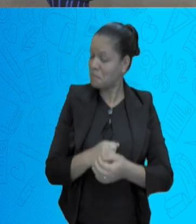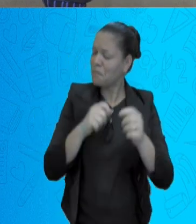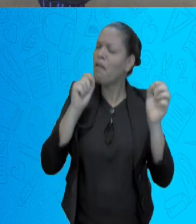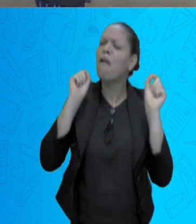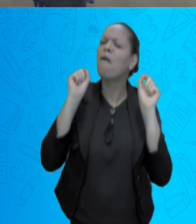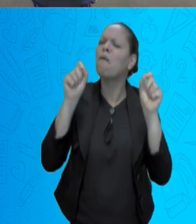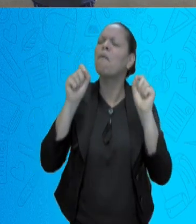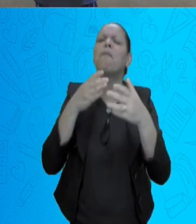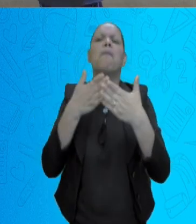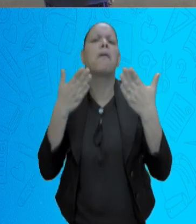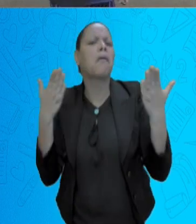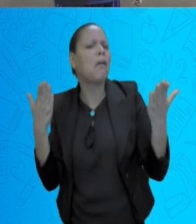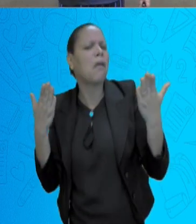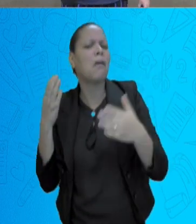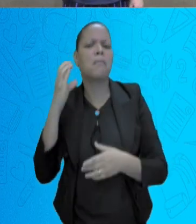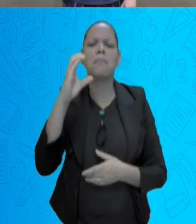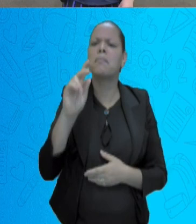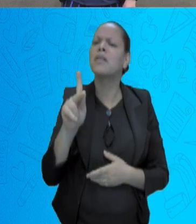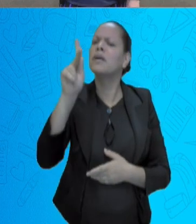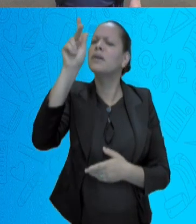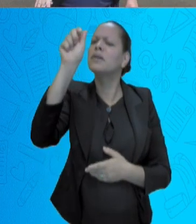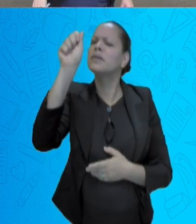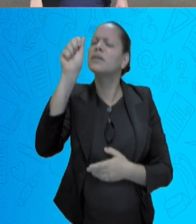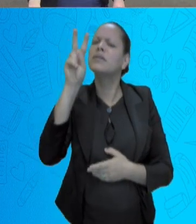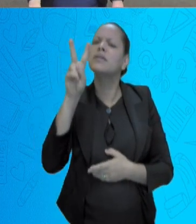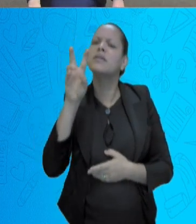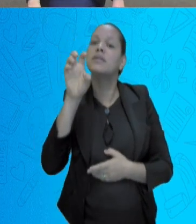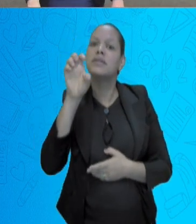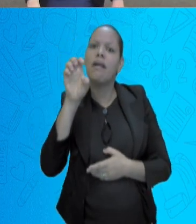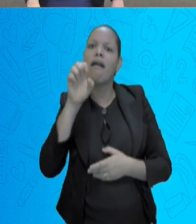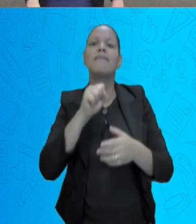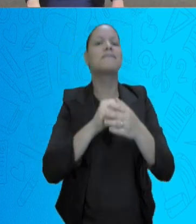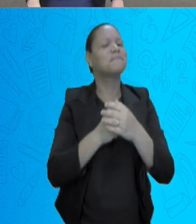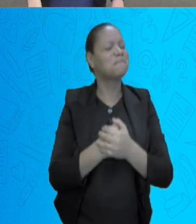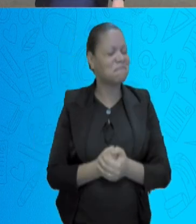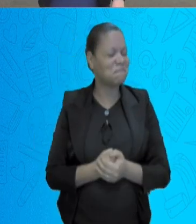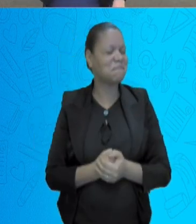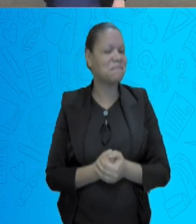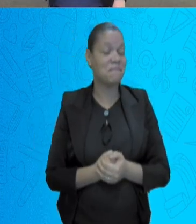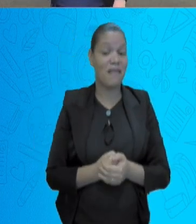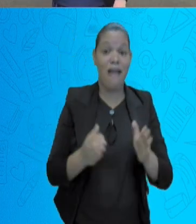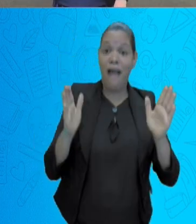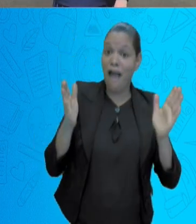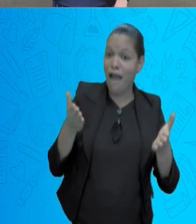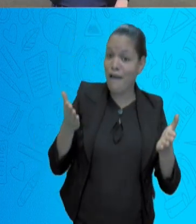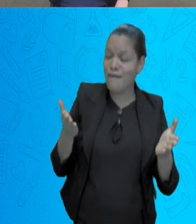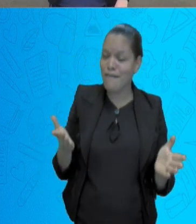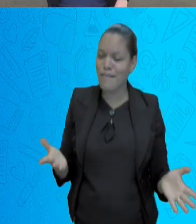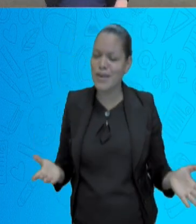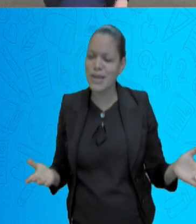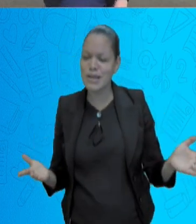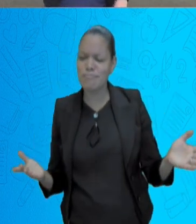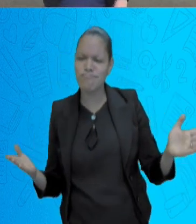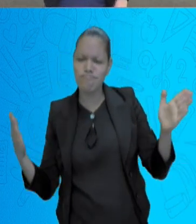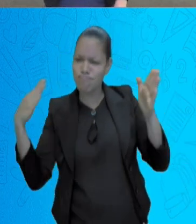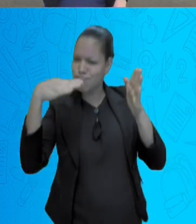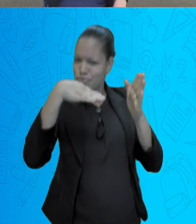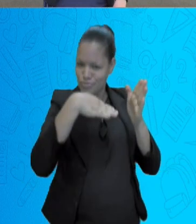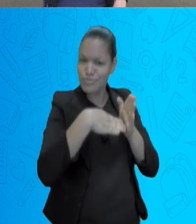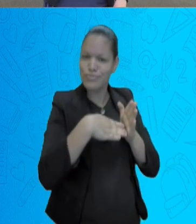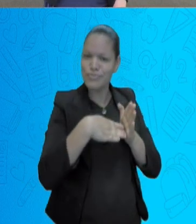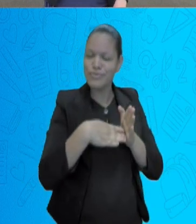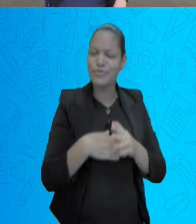E por último, antônimo de agitado. O antônimo é diferente do sinônimo, quer